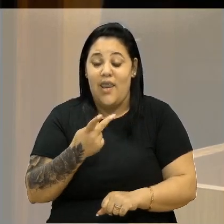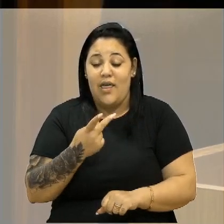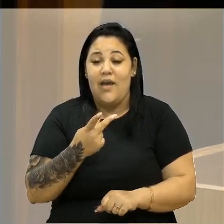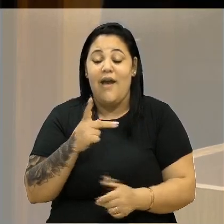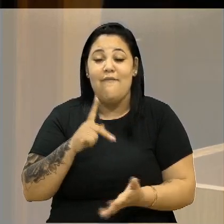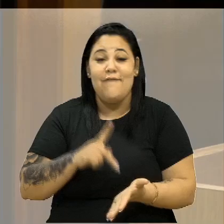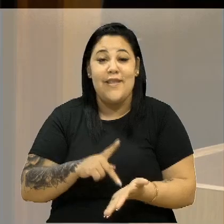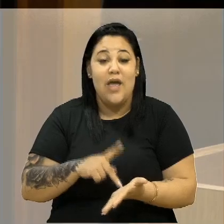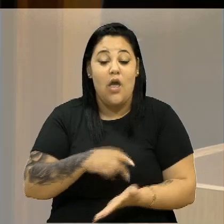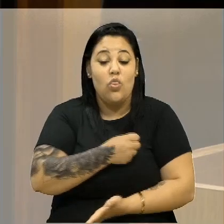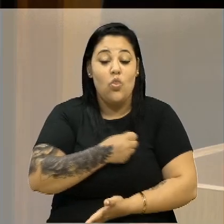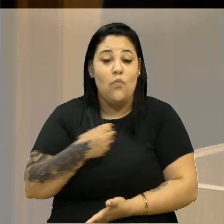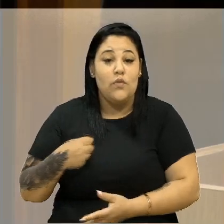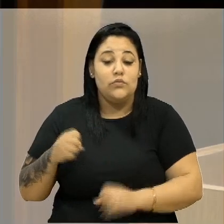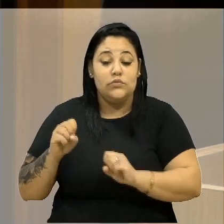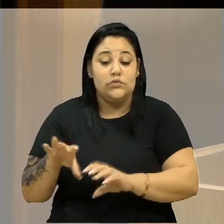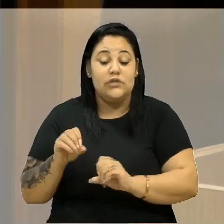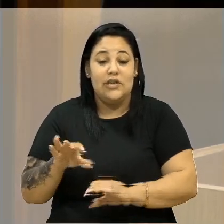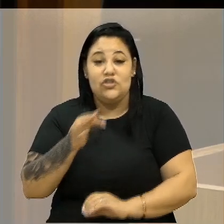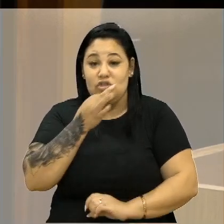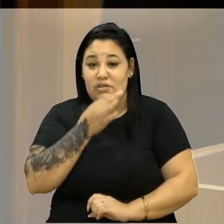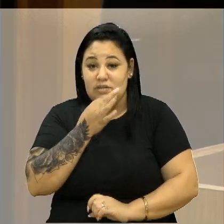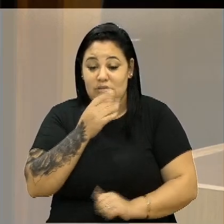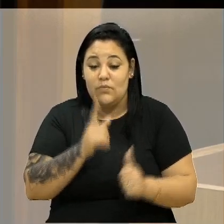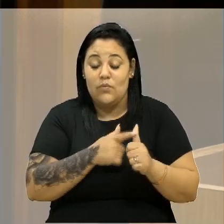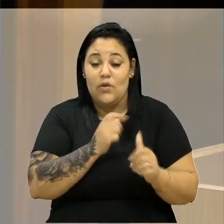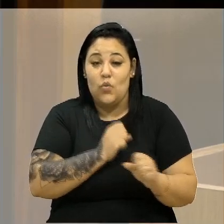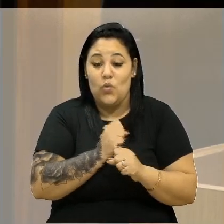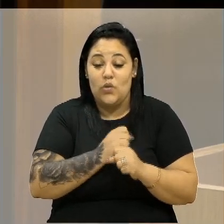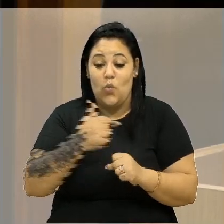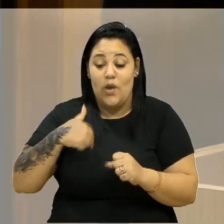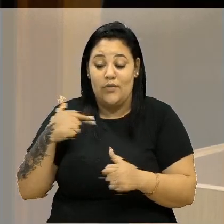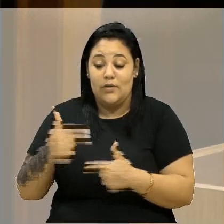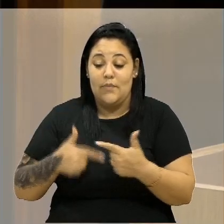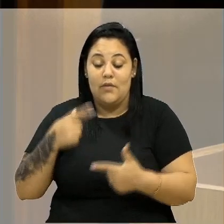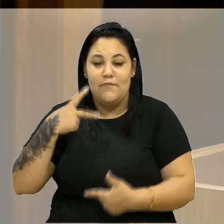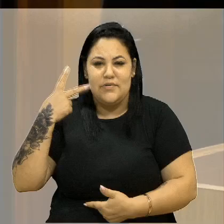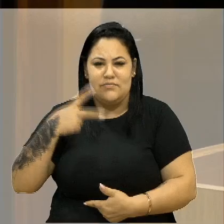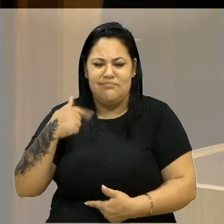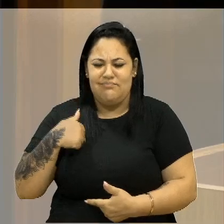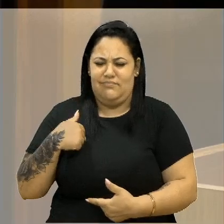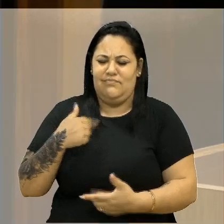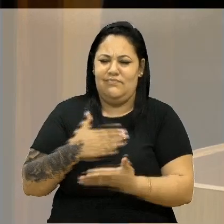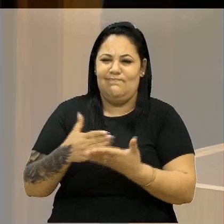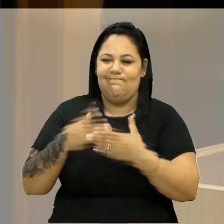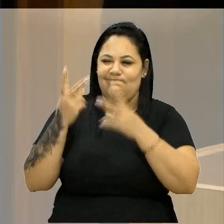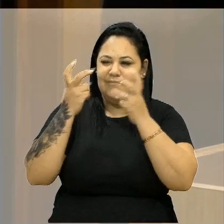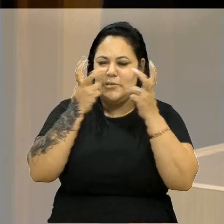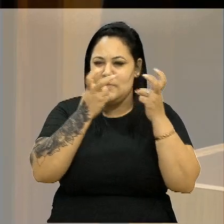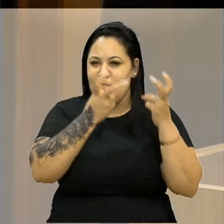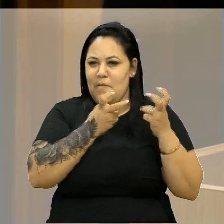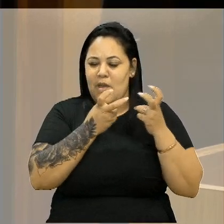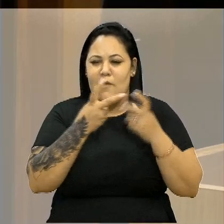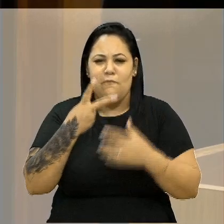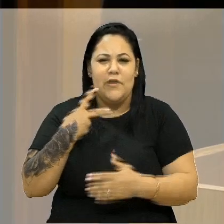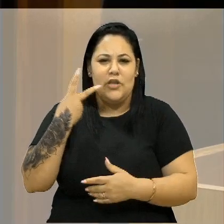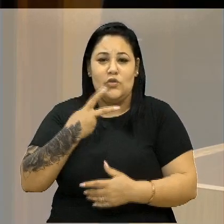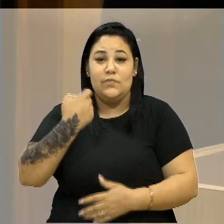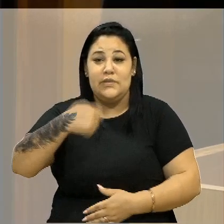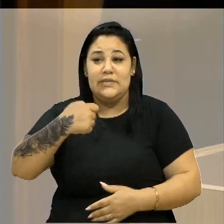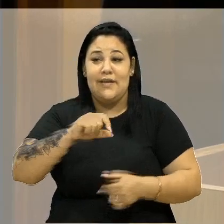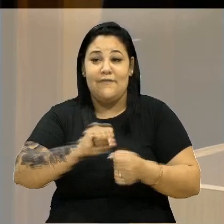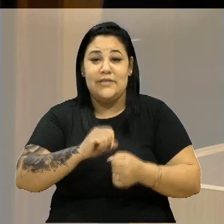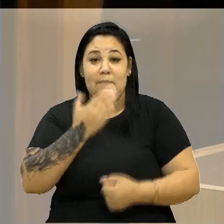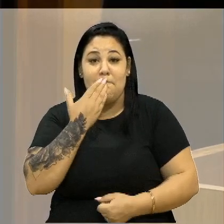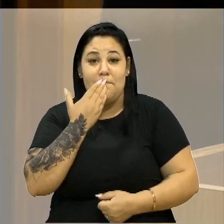de Caxias. Desde o primeiro ano como vereador aqui, notei que muitas vezes os vereadores precisavam fazer